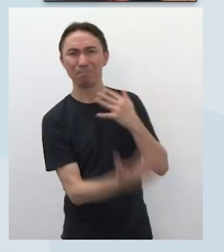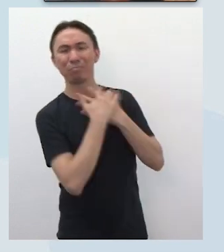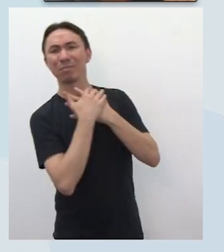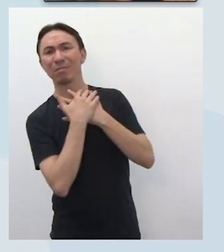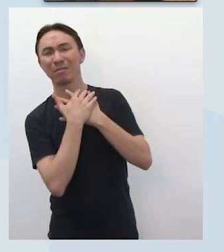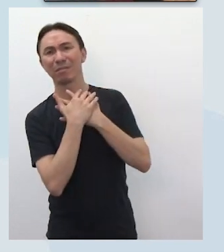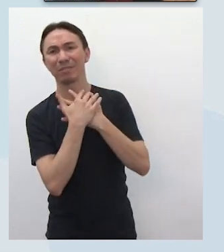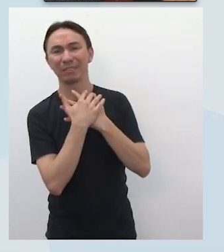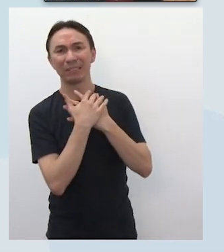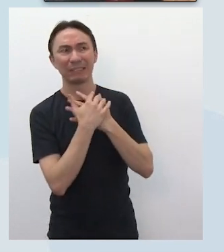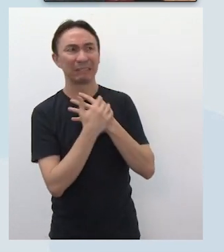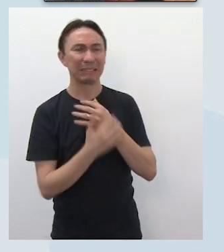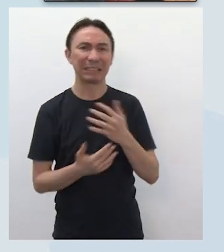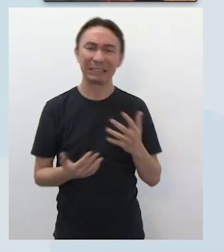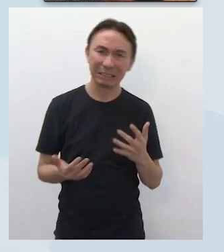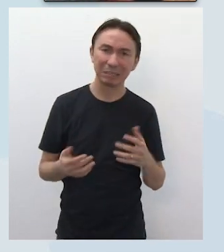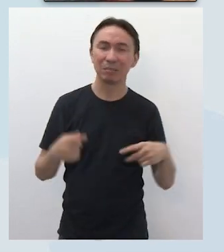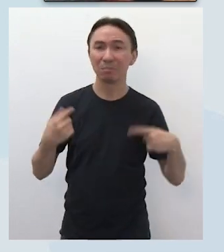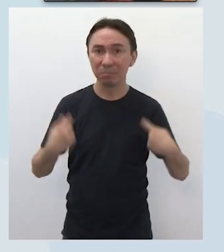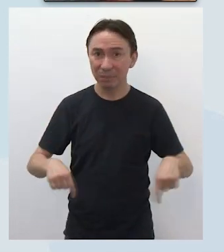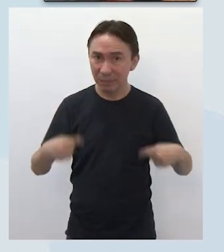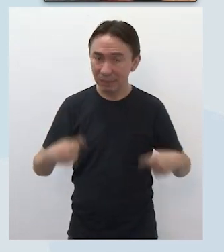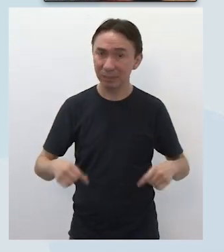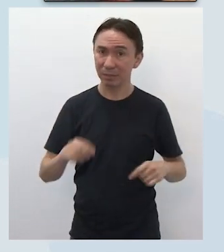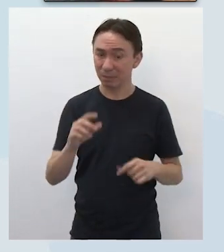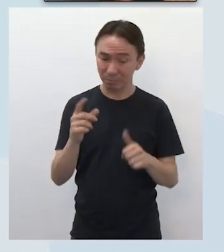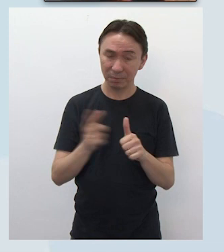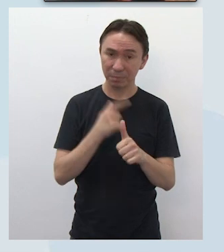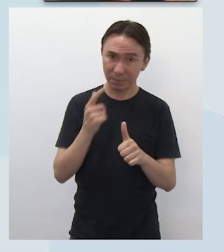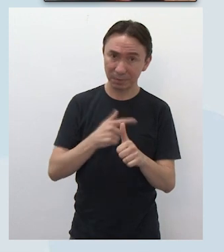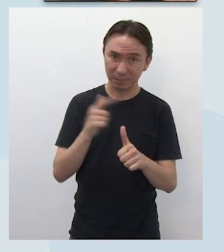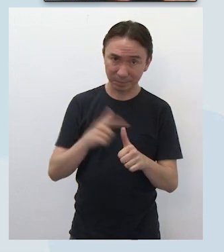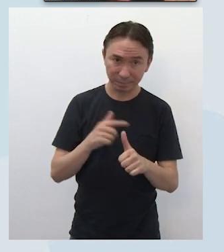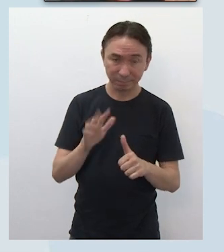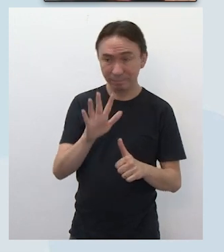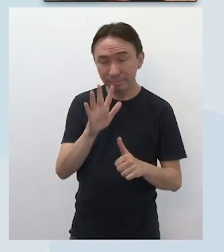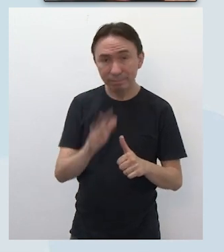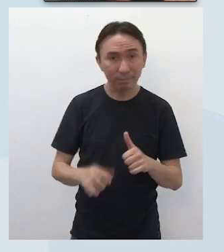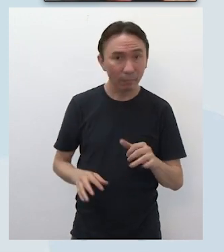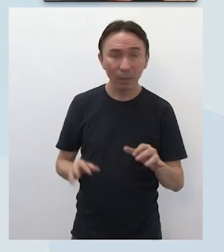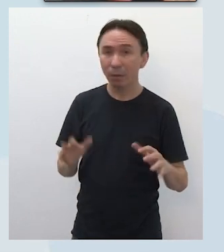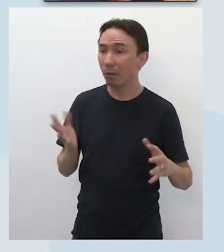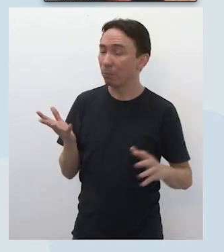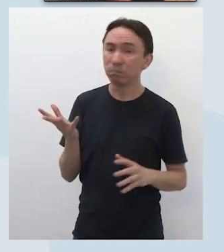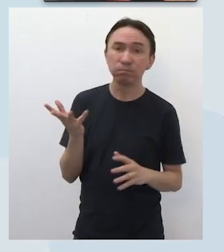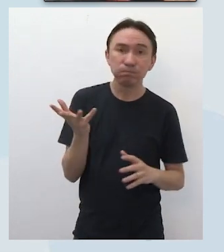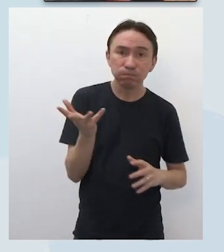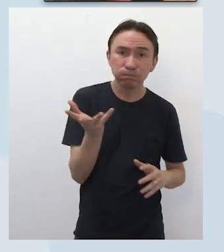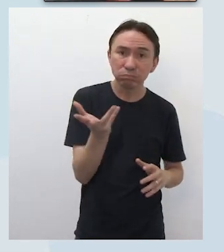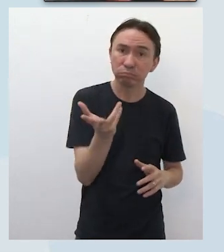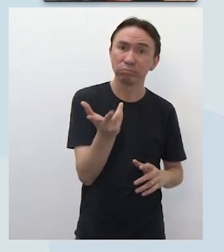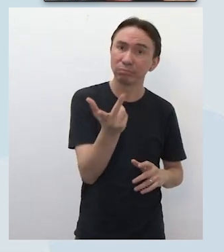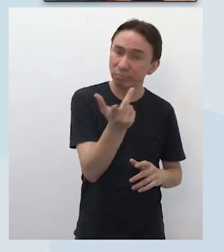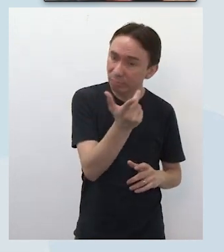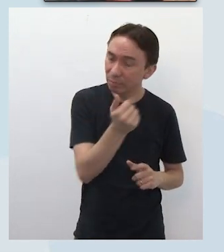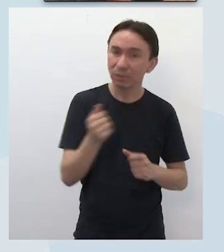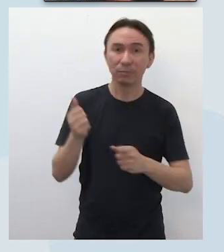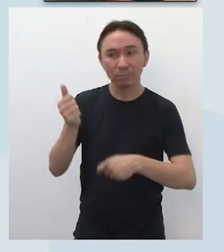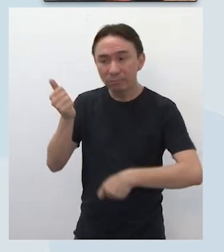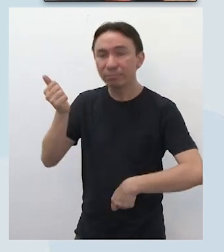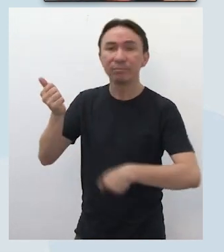precisa criar um clima propício. E aí, a gente precisa estar atento nas oportunidades de dar um